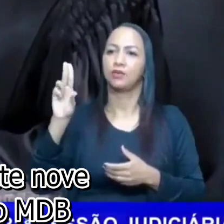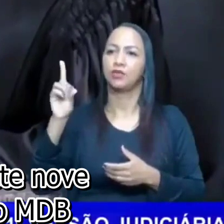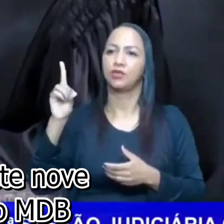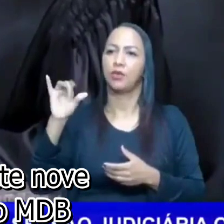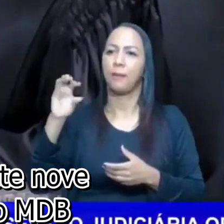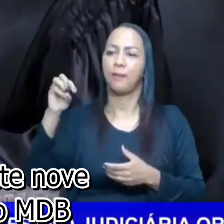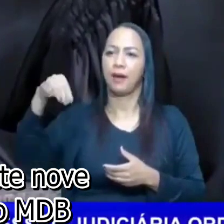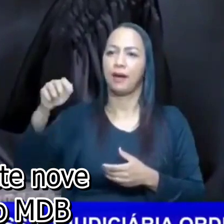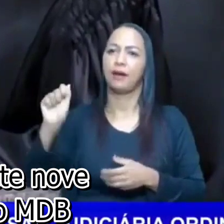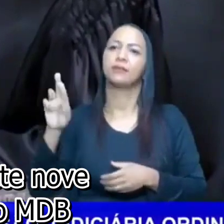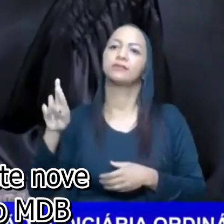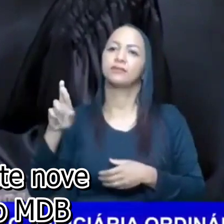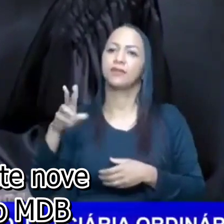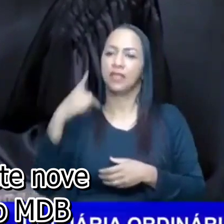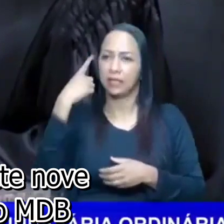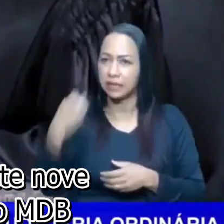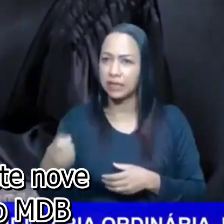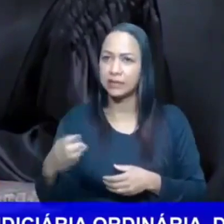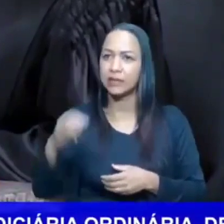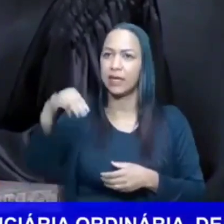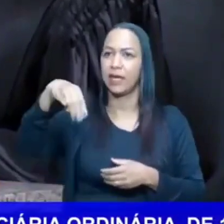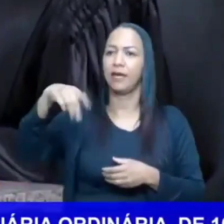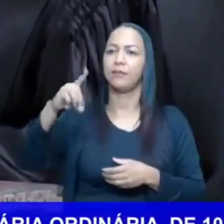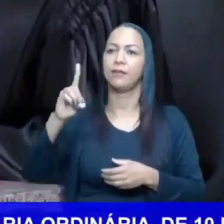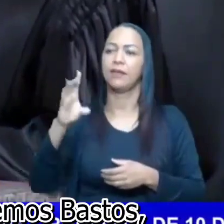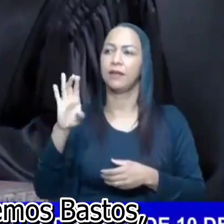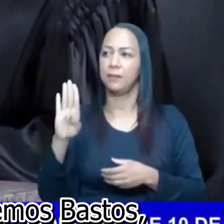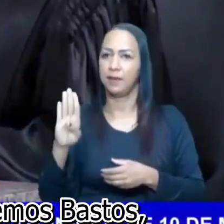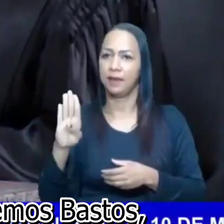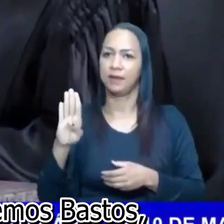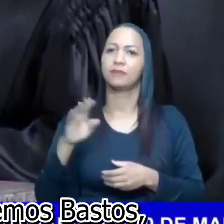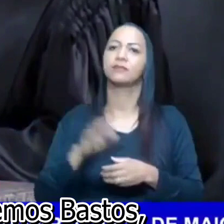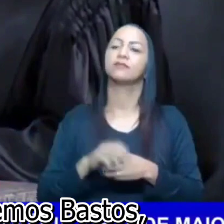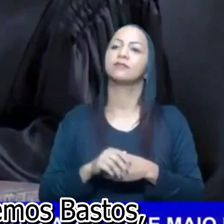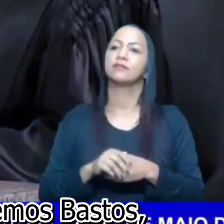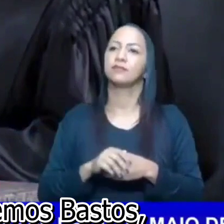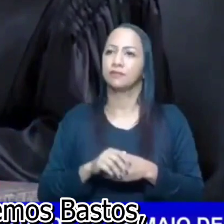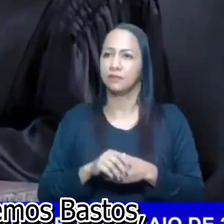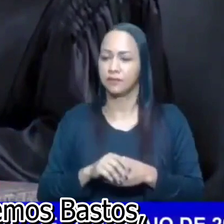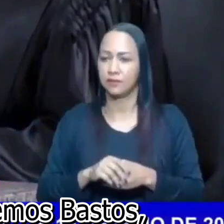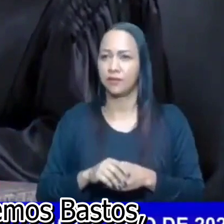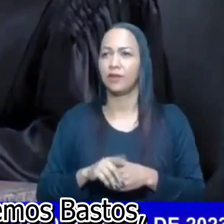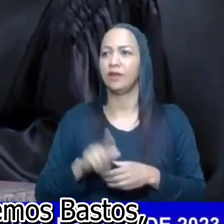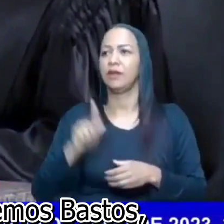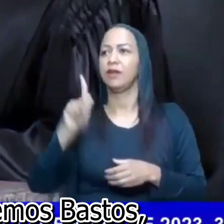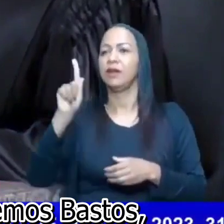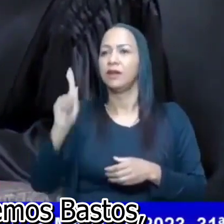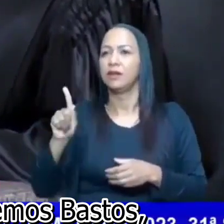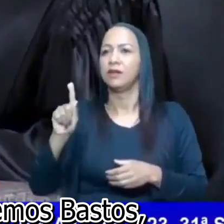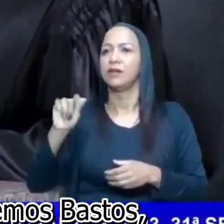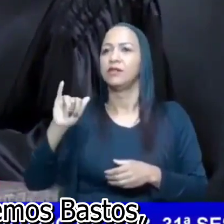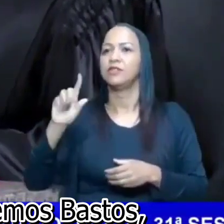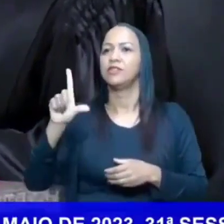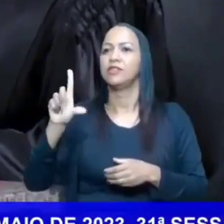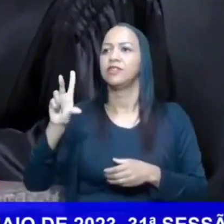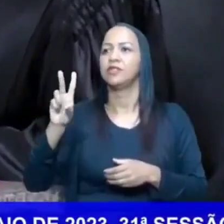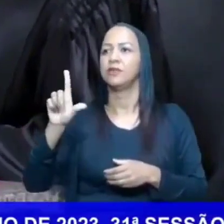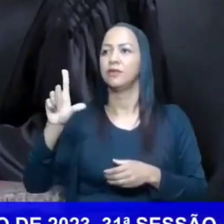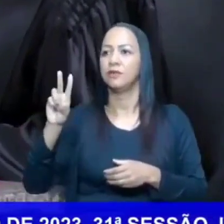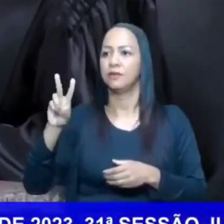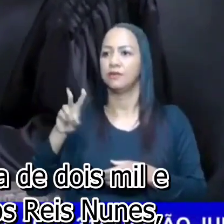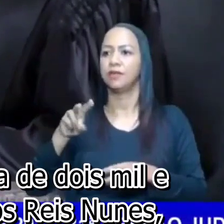2022. O interessado é o MDB e Gilvan Pinheiro Borges, além de Henrique de Lemos